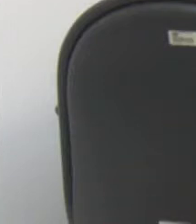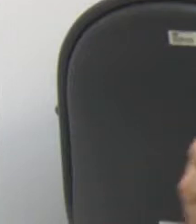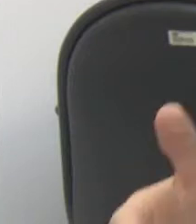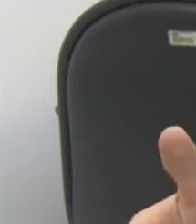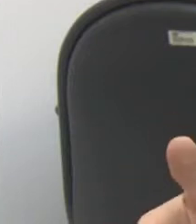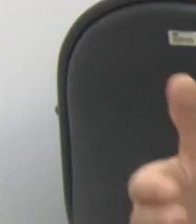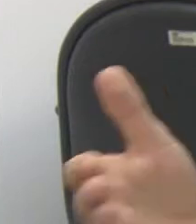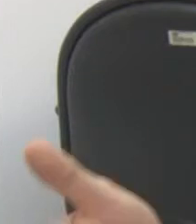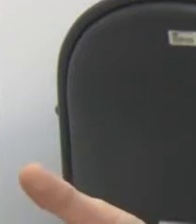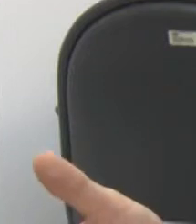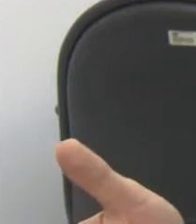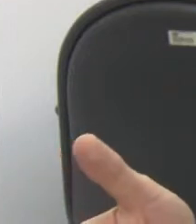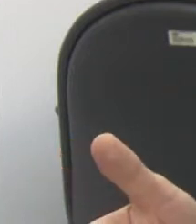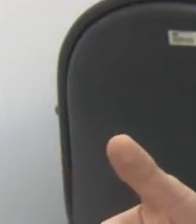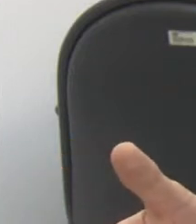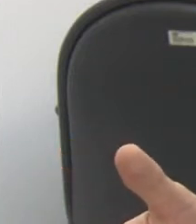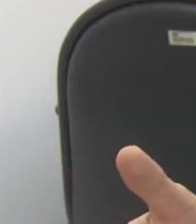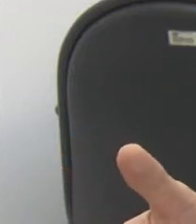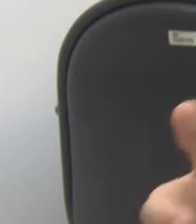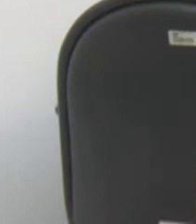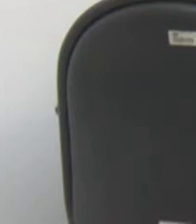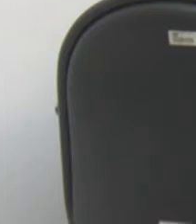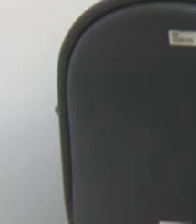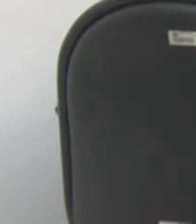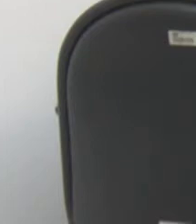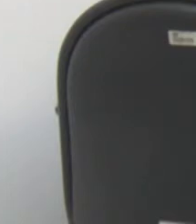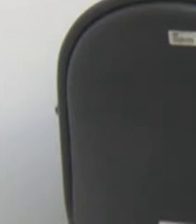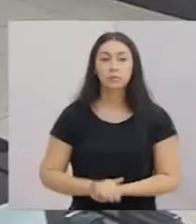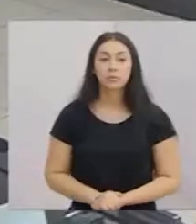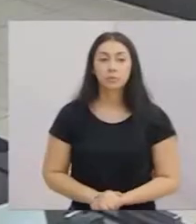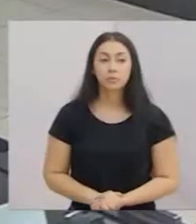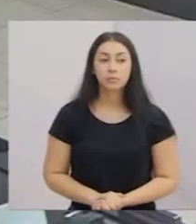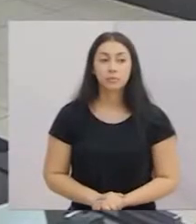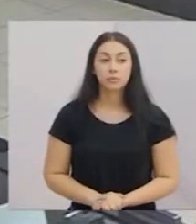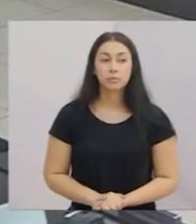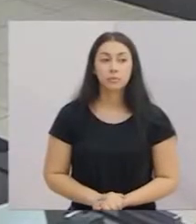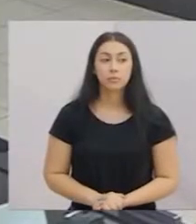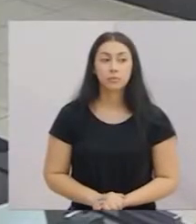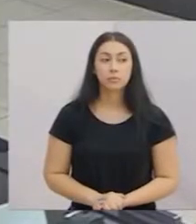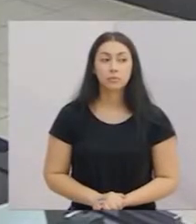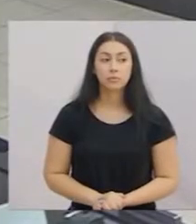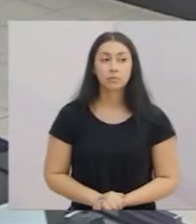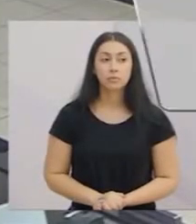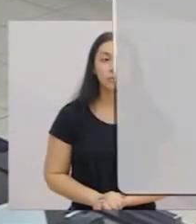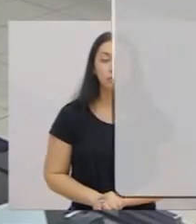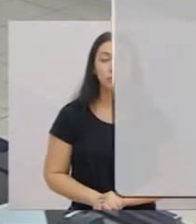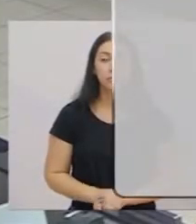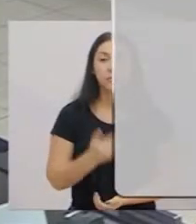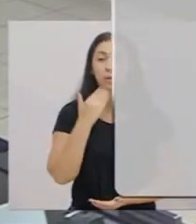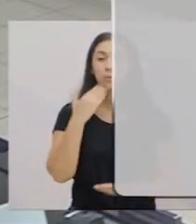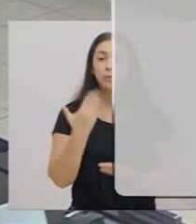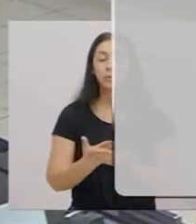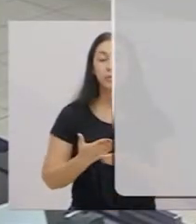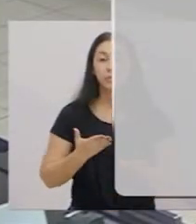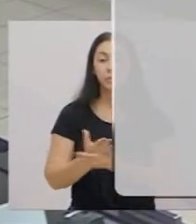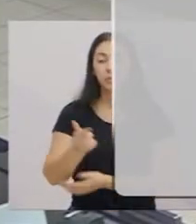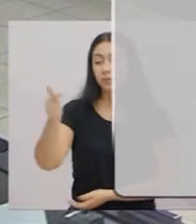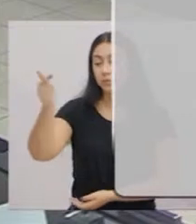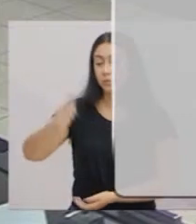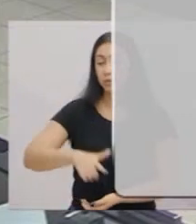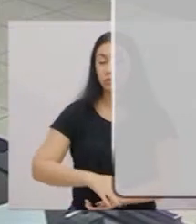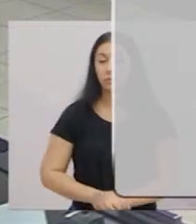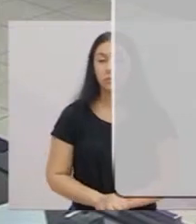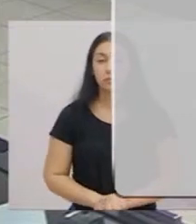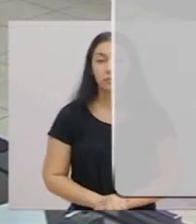recurso proveniente dessas emendas impositivas que eu indiquei. Sobre os atrasos nos repasses, a